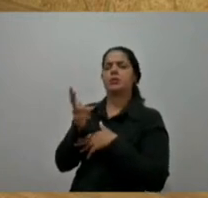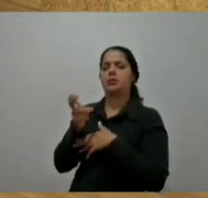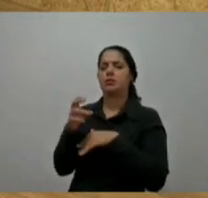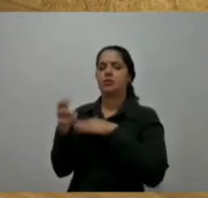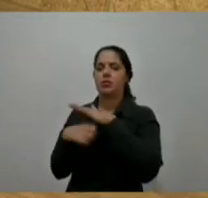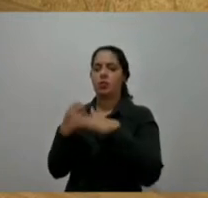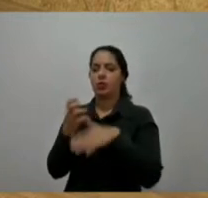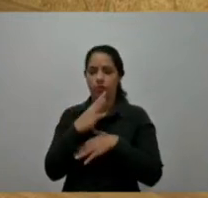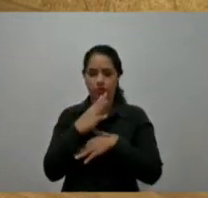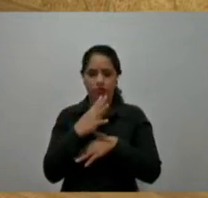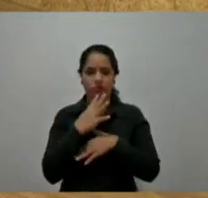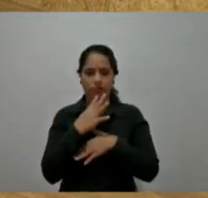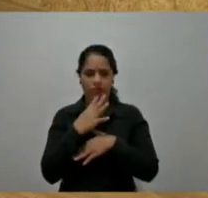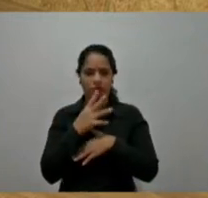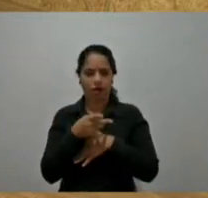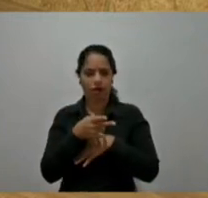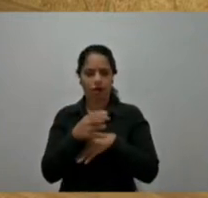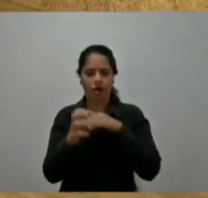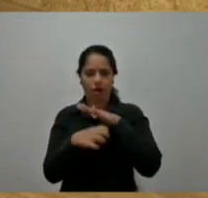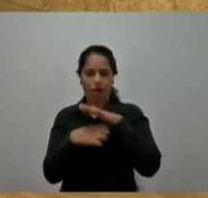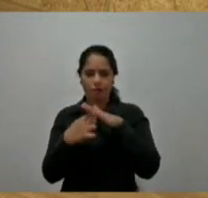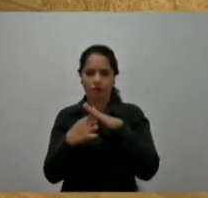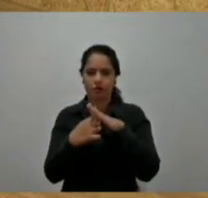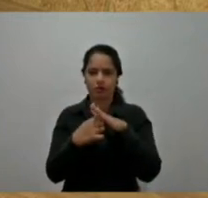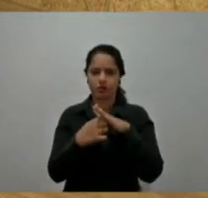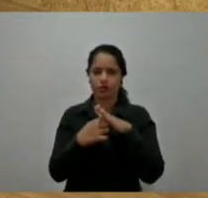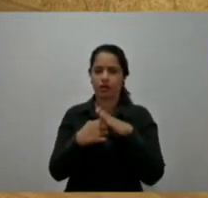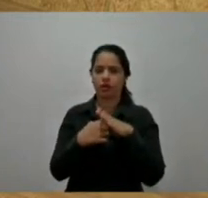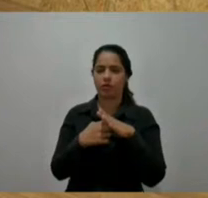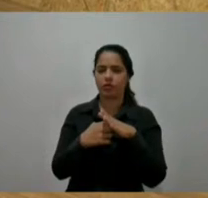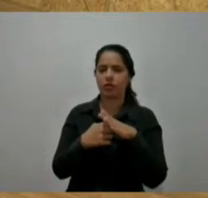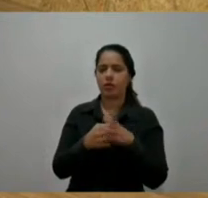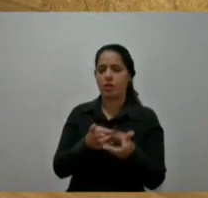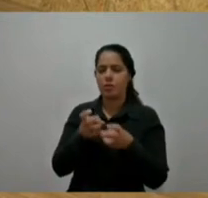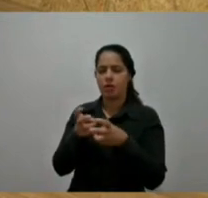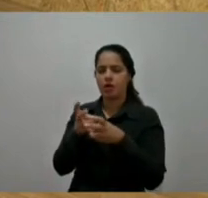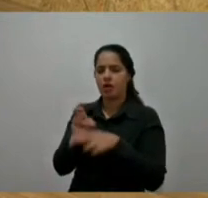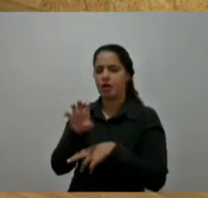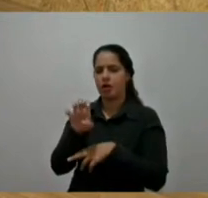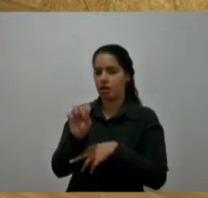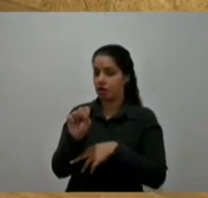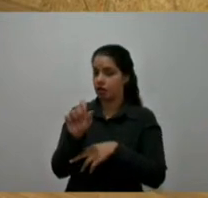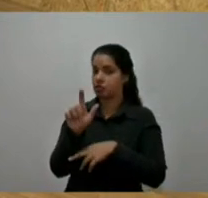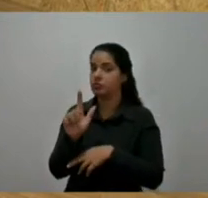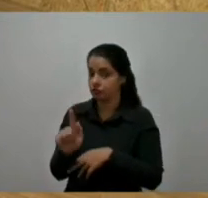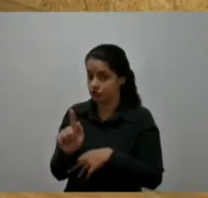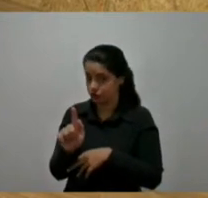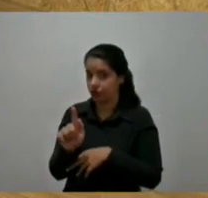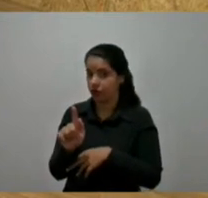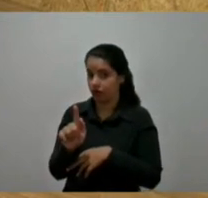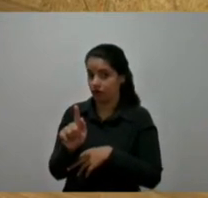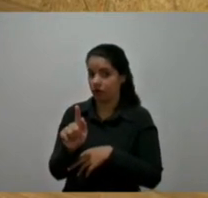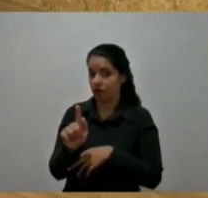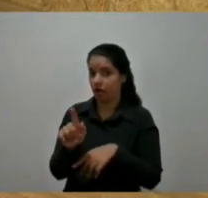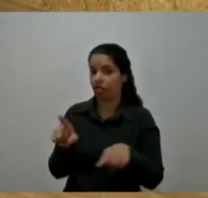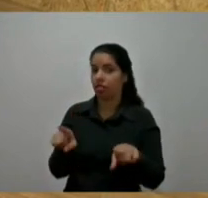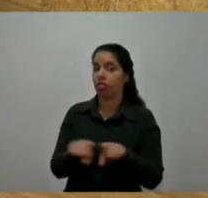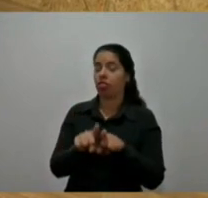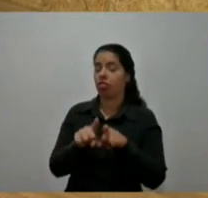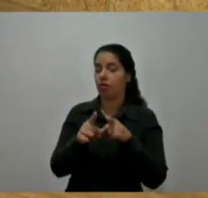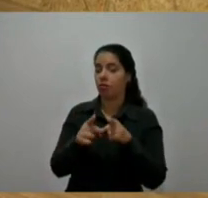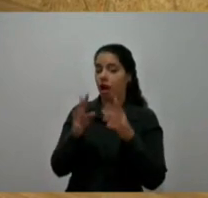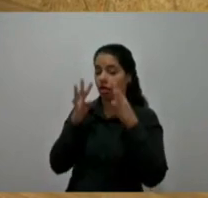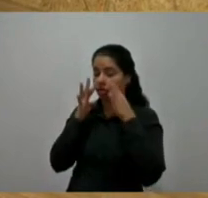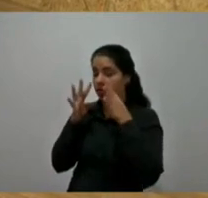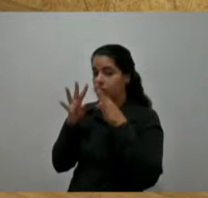do investidor, essa questão de olhar o ESG é uma questão de fazer o certo e também uma questão de que as empresas